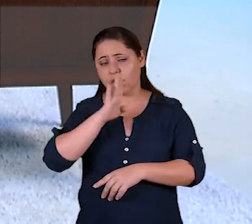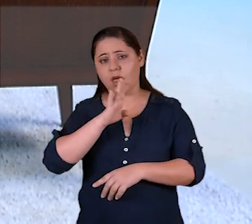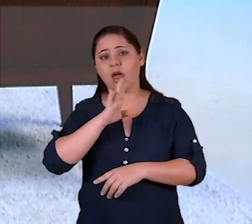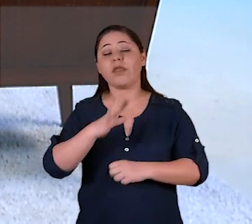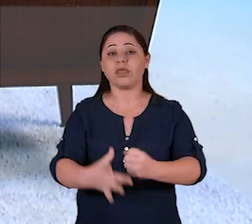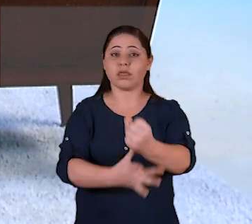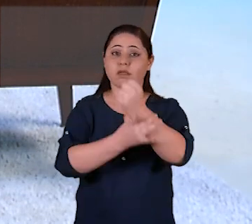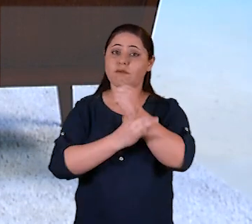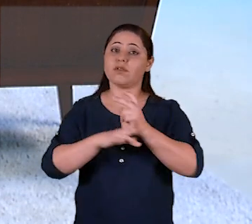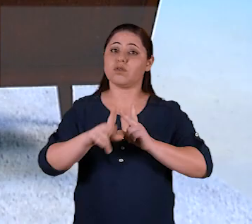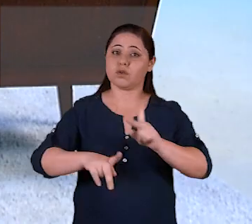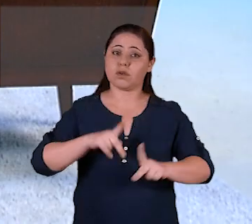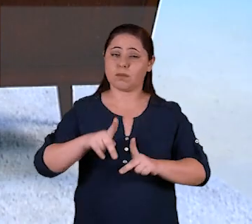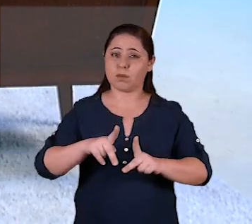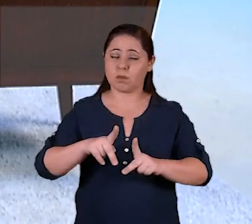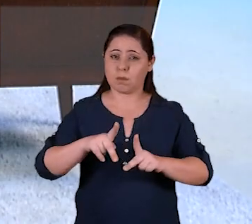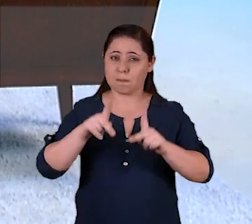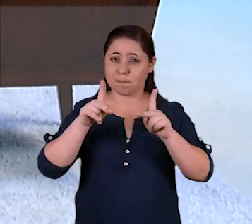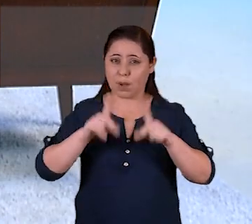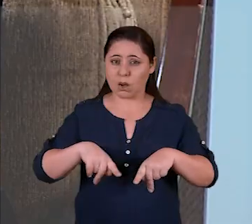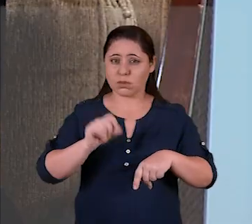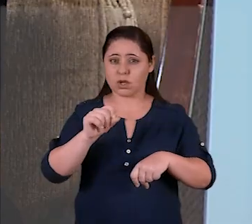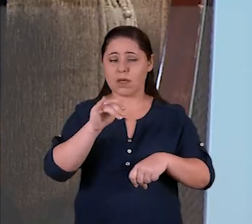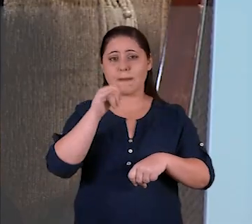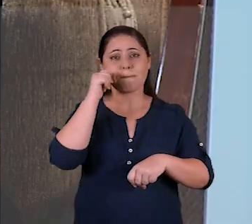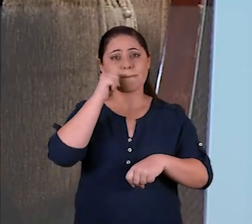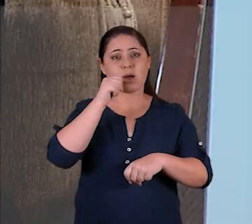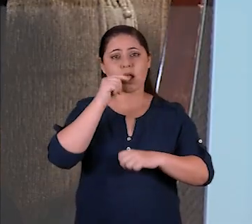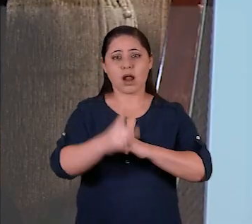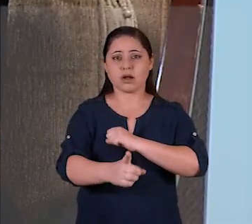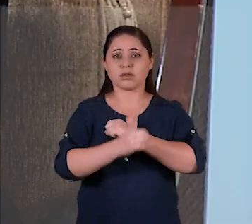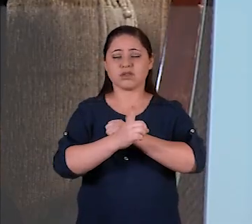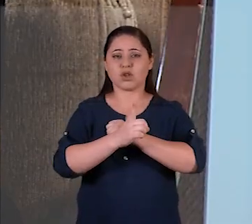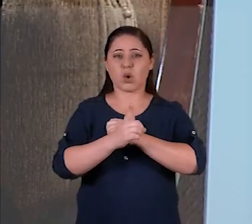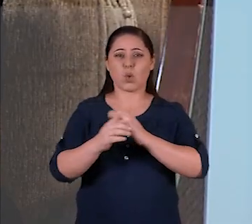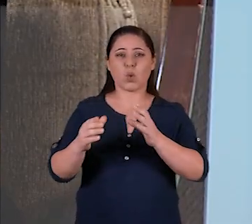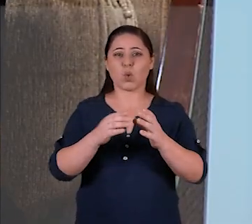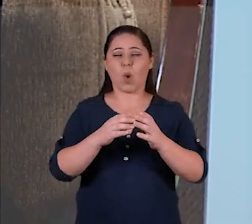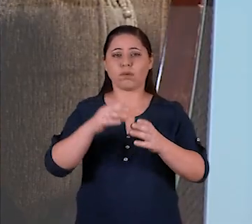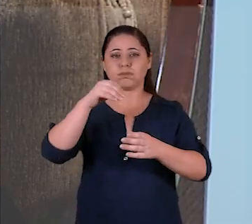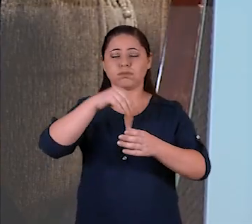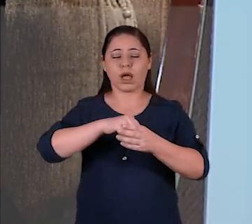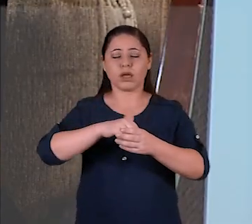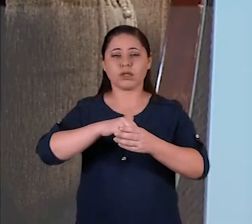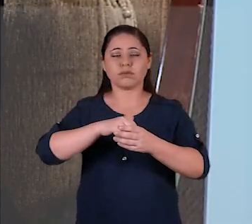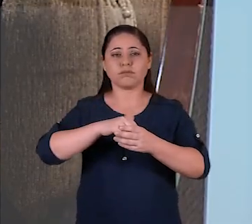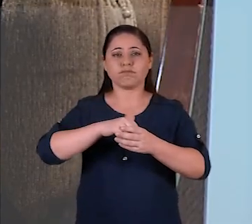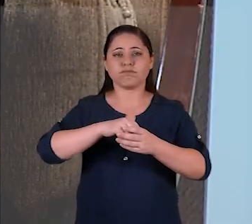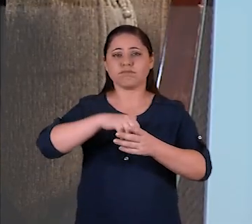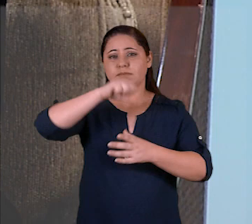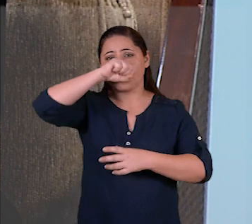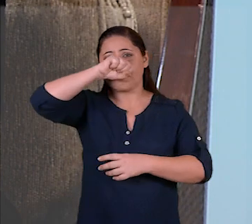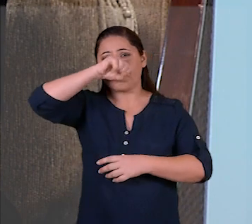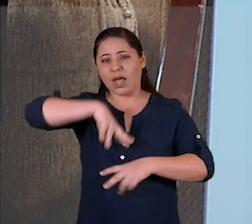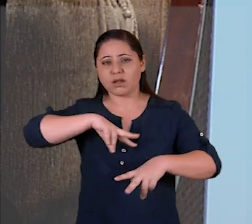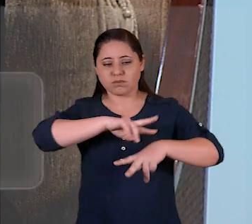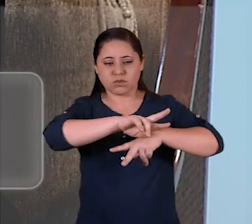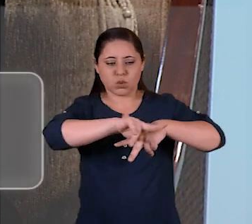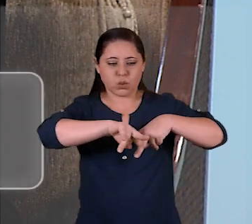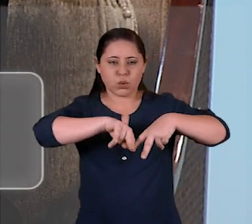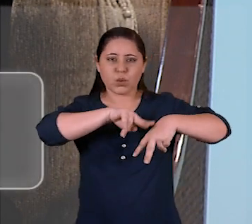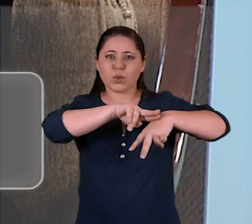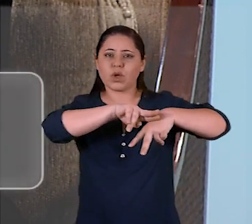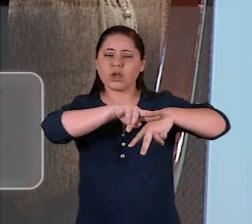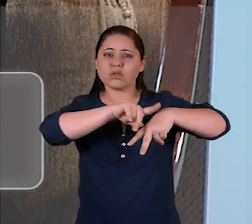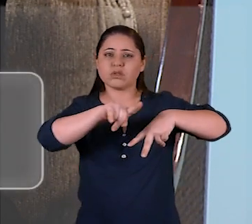Sim, a Defensoria Pública é o atendimento gratuito às mulheres em situação de violência de gênero. Nós temos